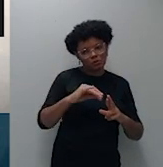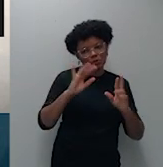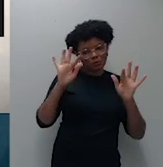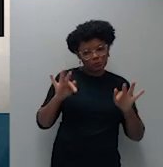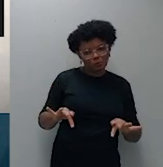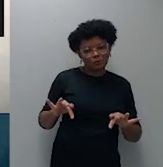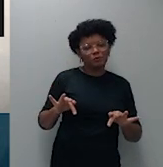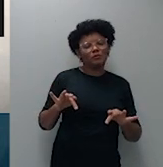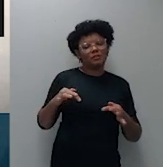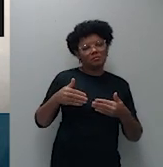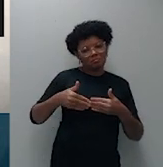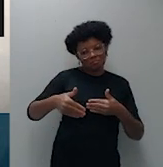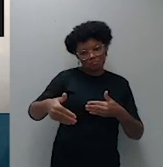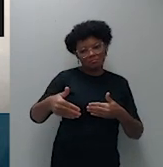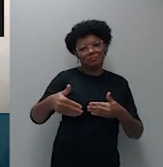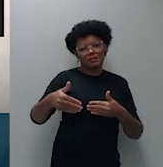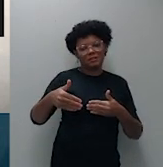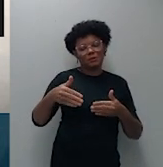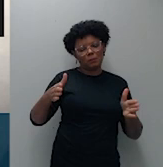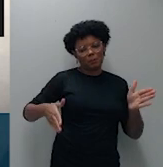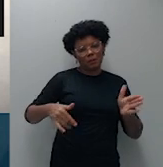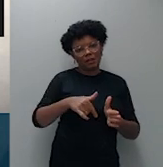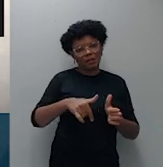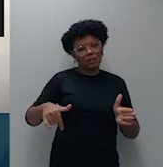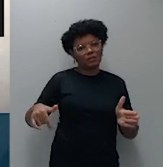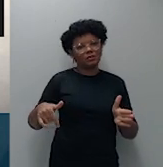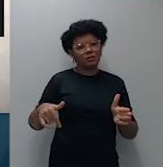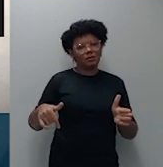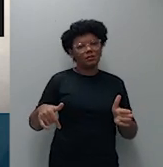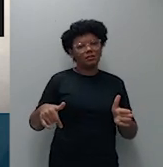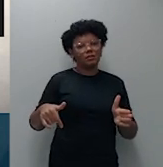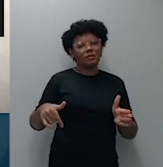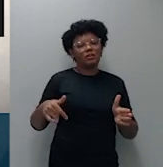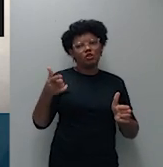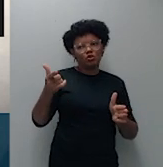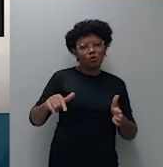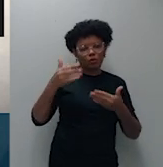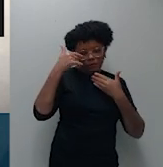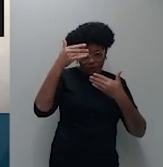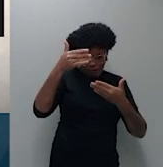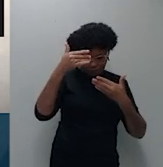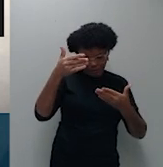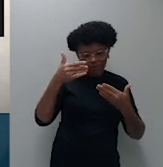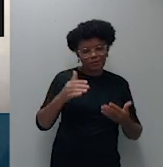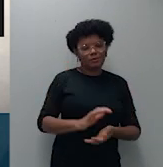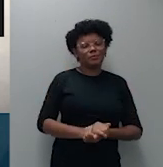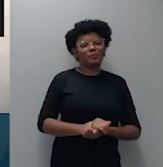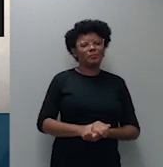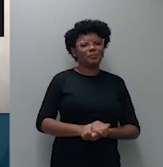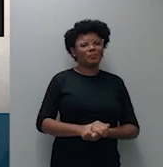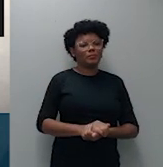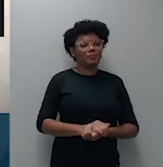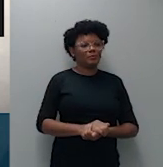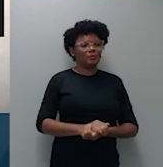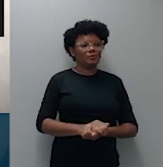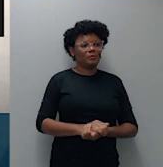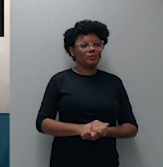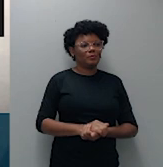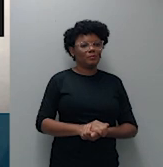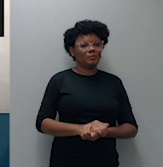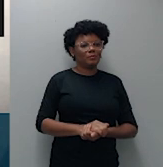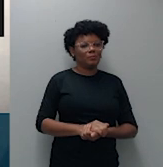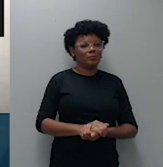possível né nesse período que foi um ano difícil e agradeço novamente a atenção de todos boa tarde